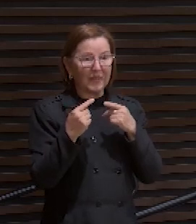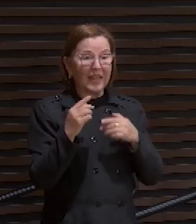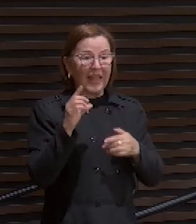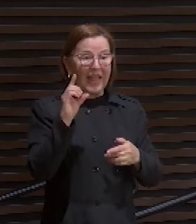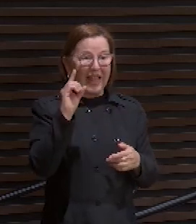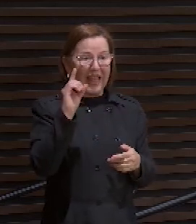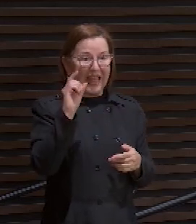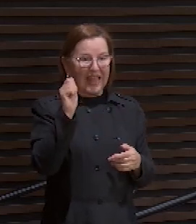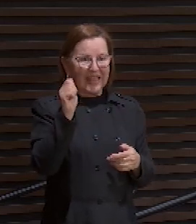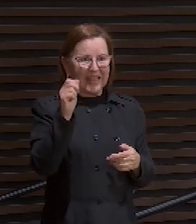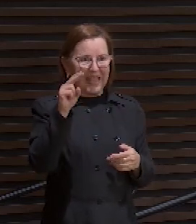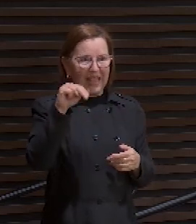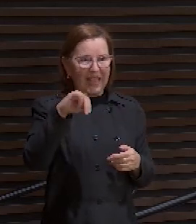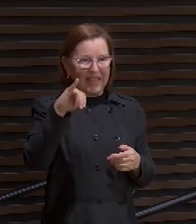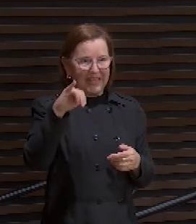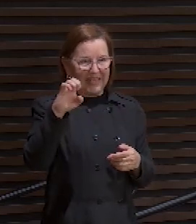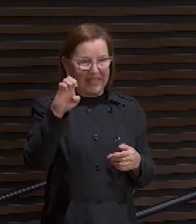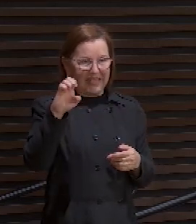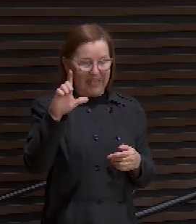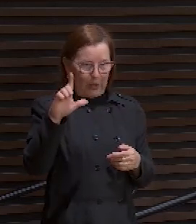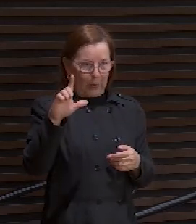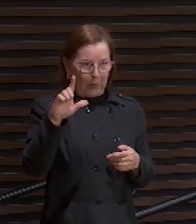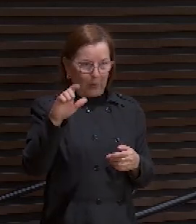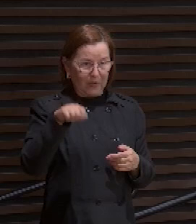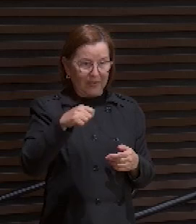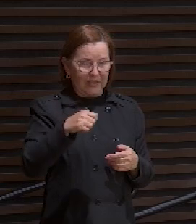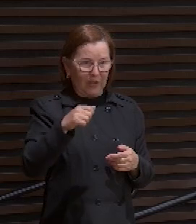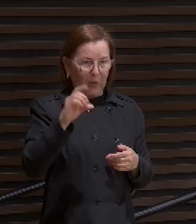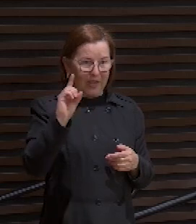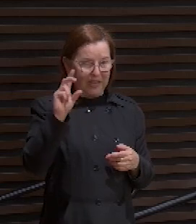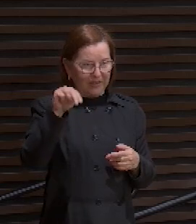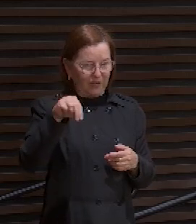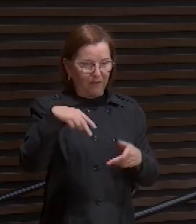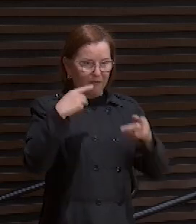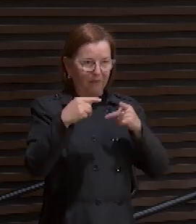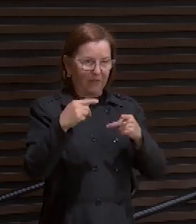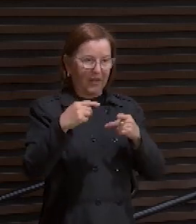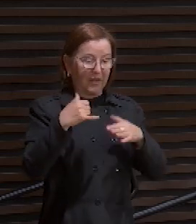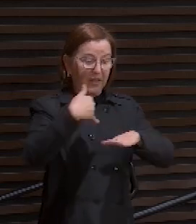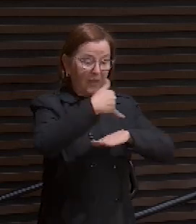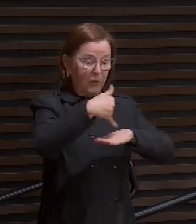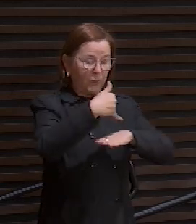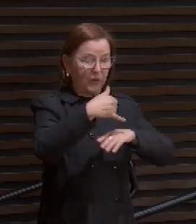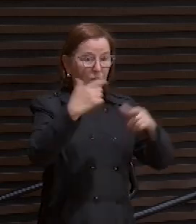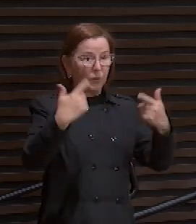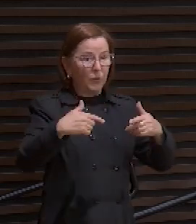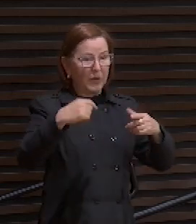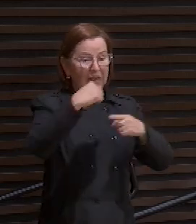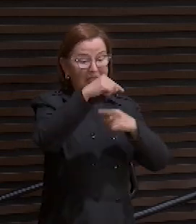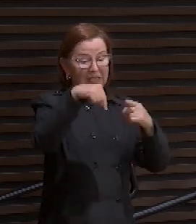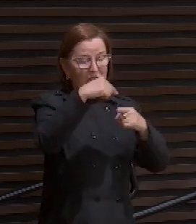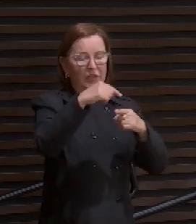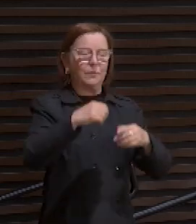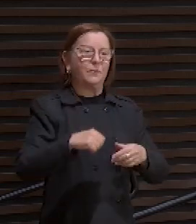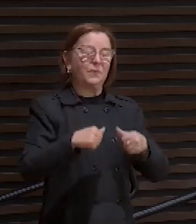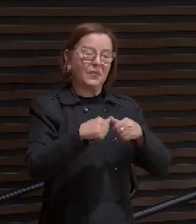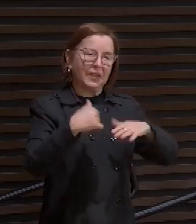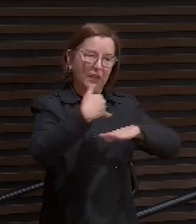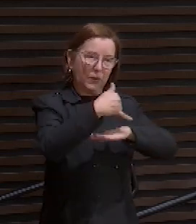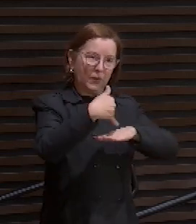que sobre a unção do lugar santíssimo. Essa